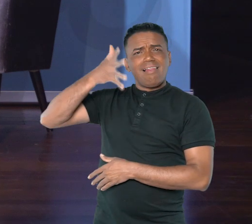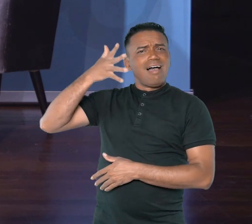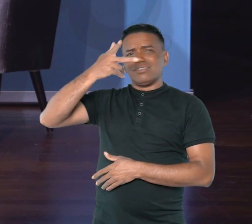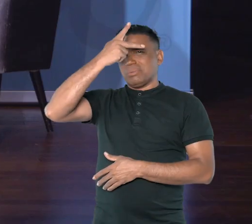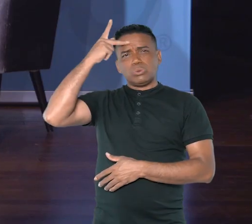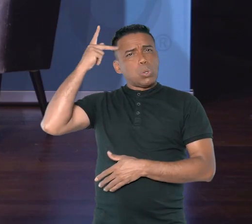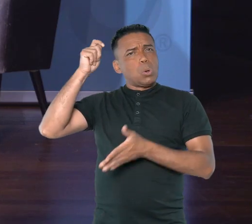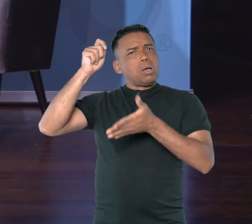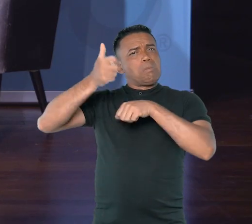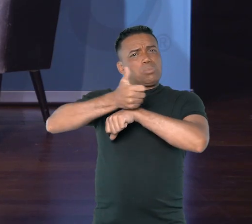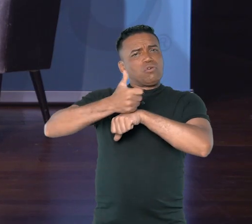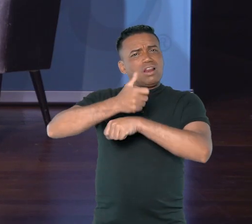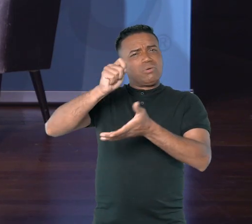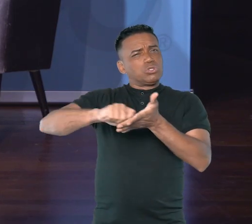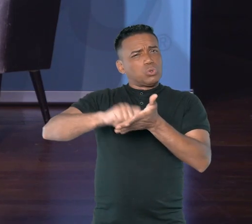autores falando isso aqui.